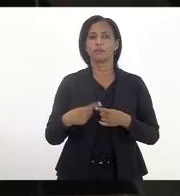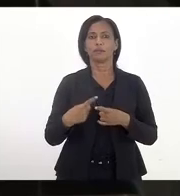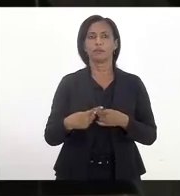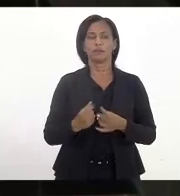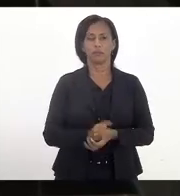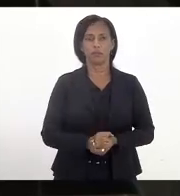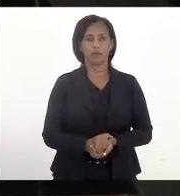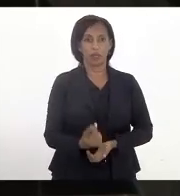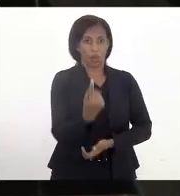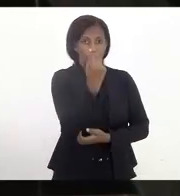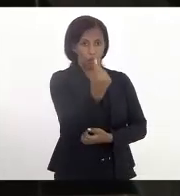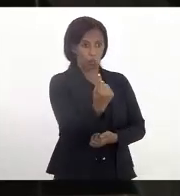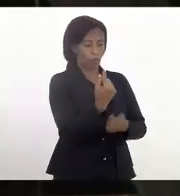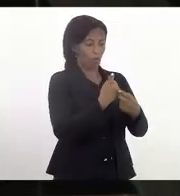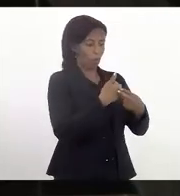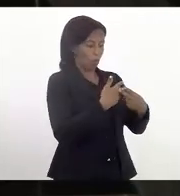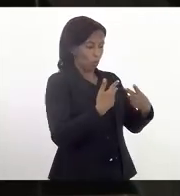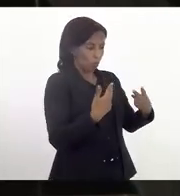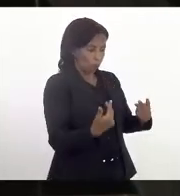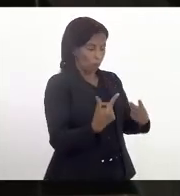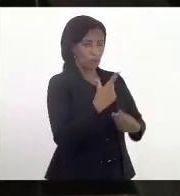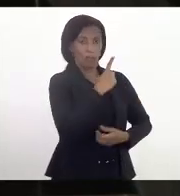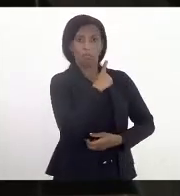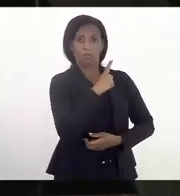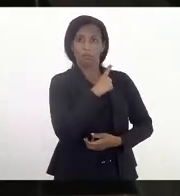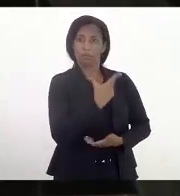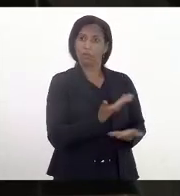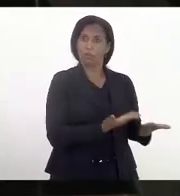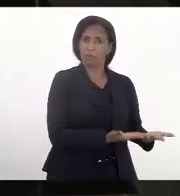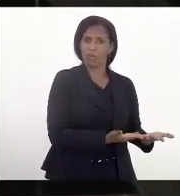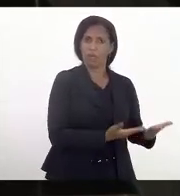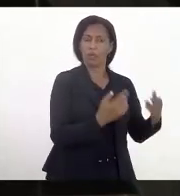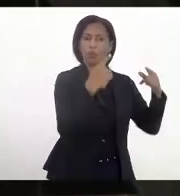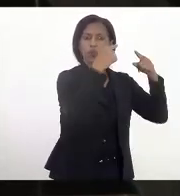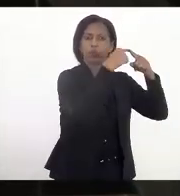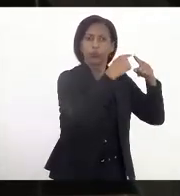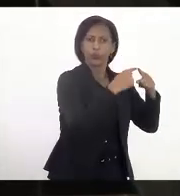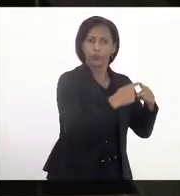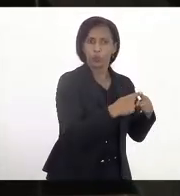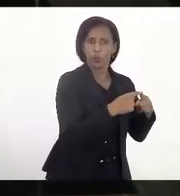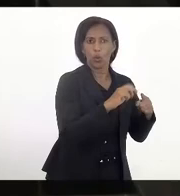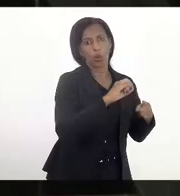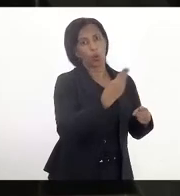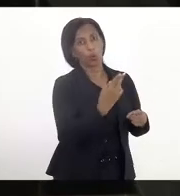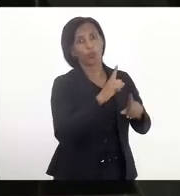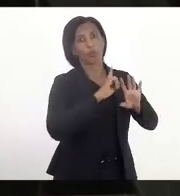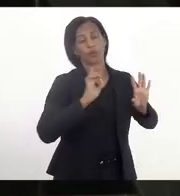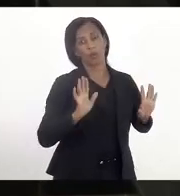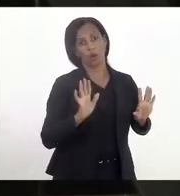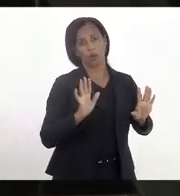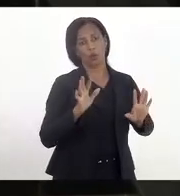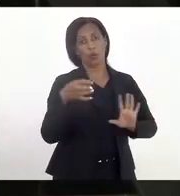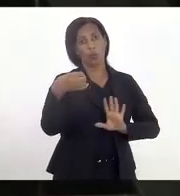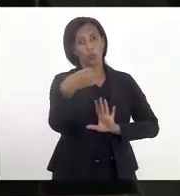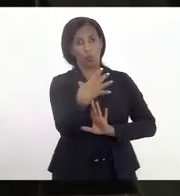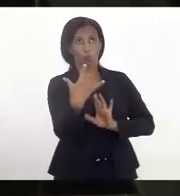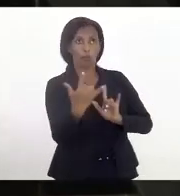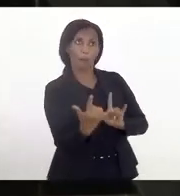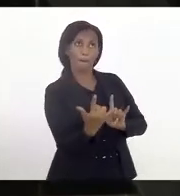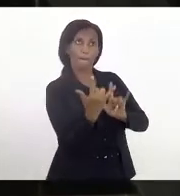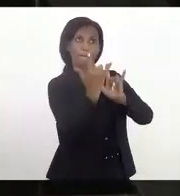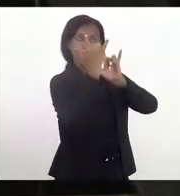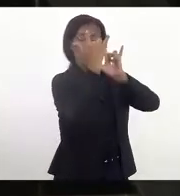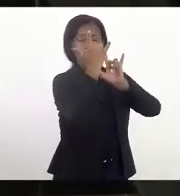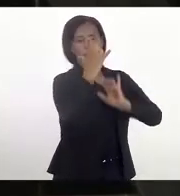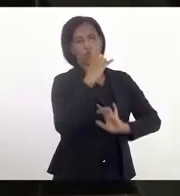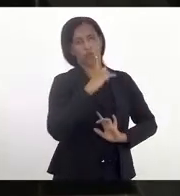uma coisa é cê ter concordância ou não com o novo prédio que está